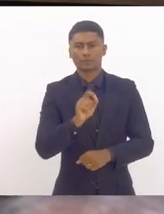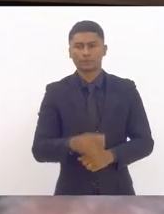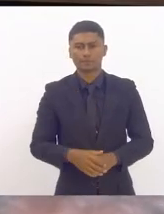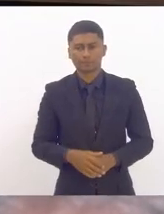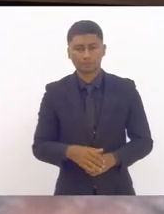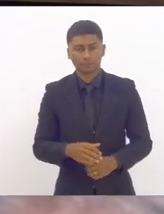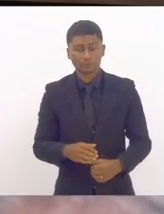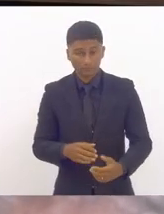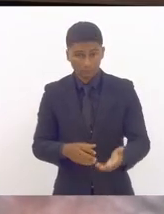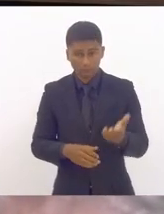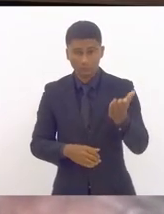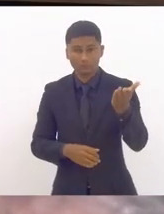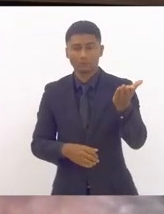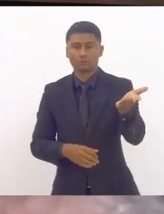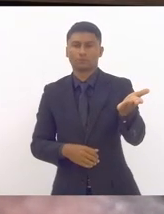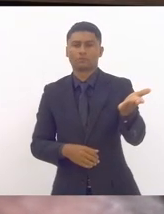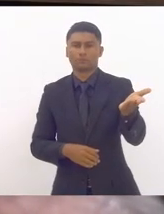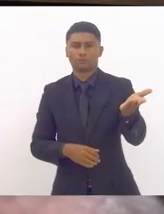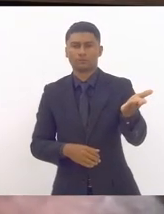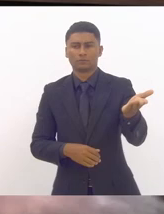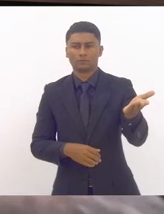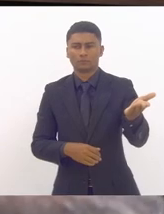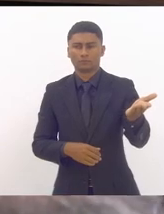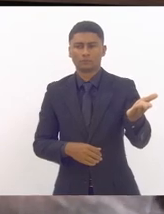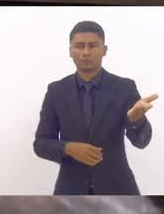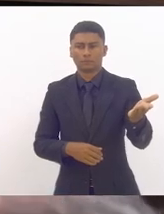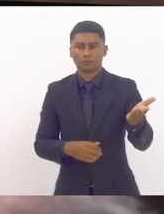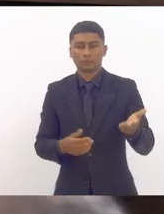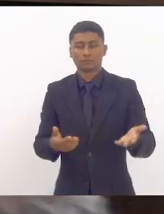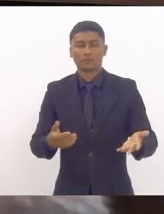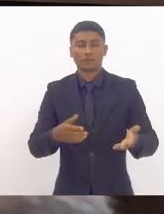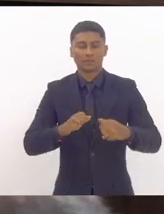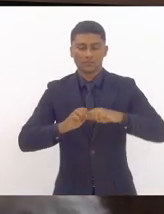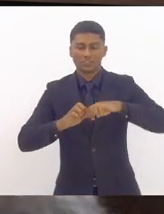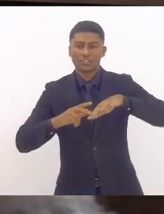Excelência subiu as escadas da Penha hoje.